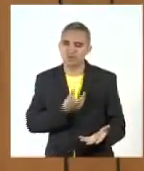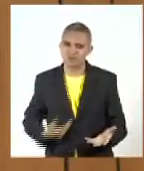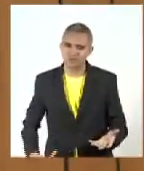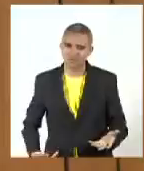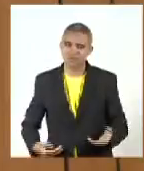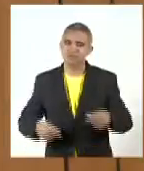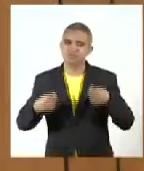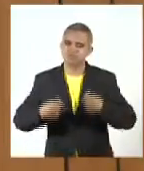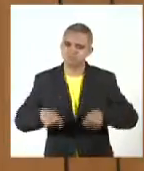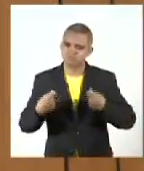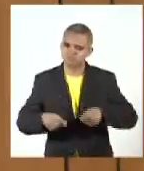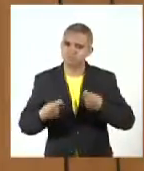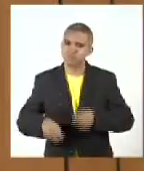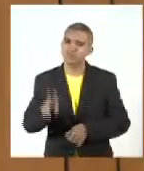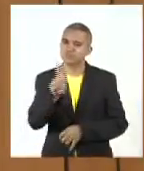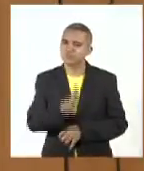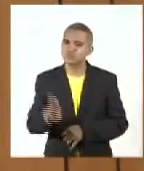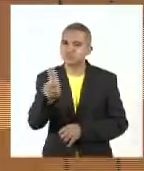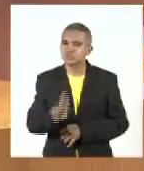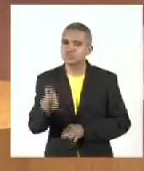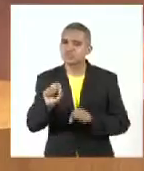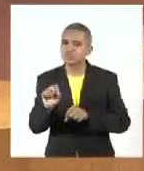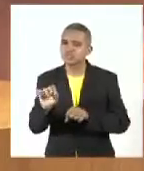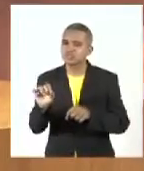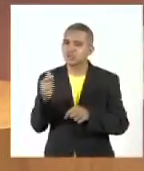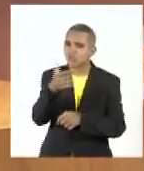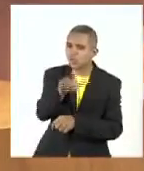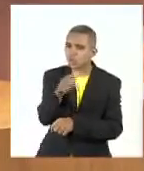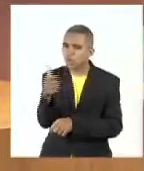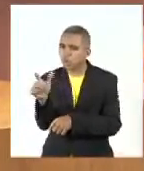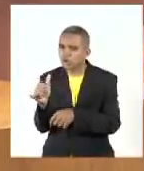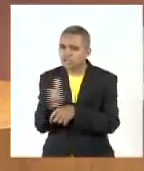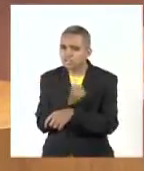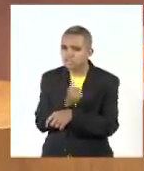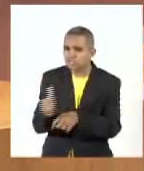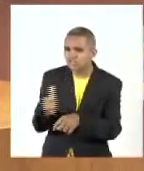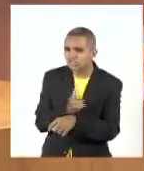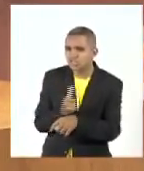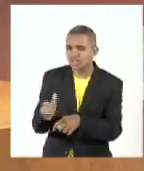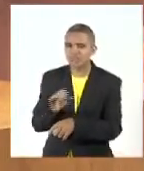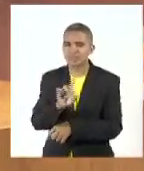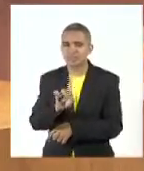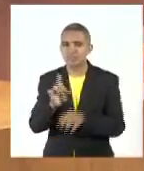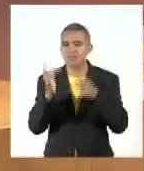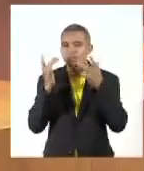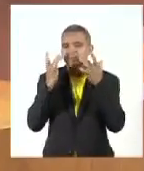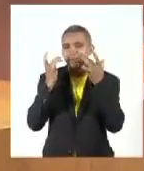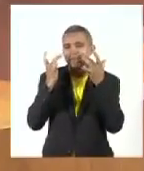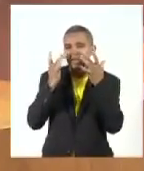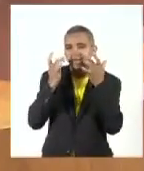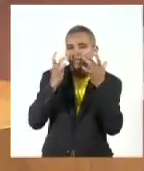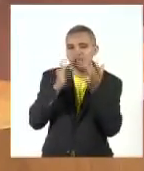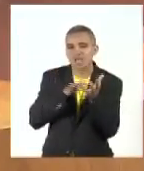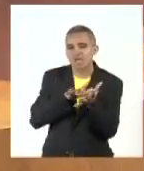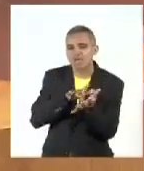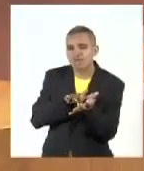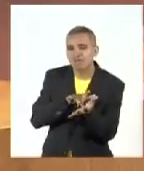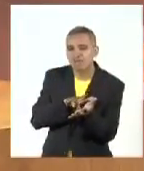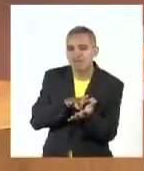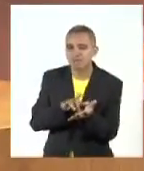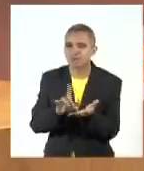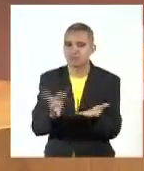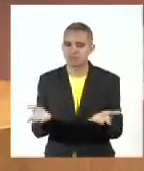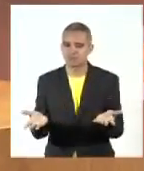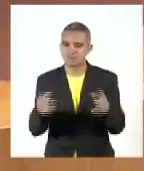usar outras táticas, não essas peças teatrais que ele tem usado, porque o povo